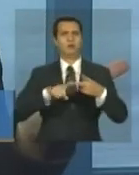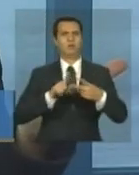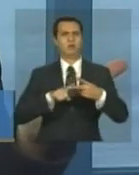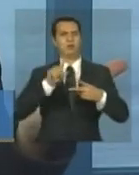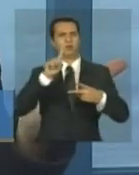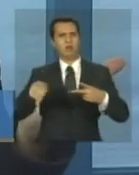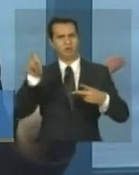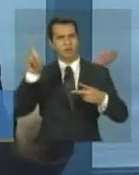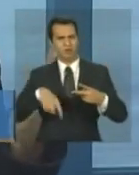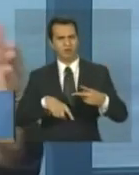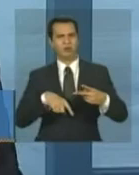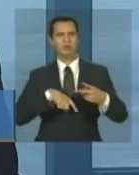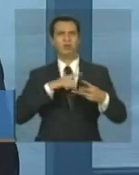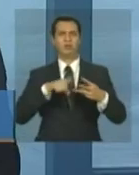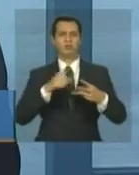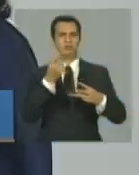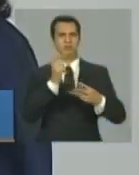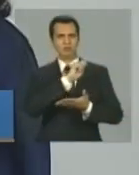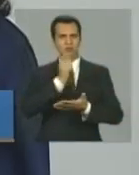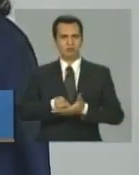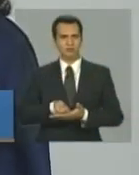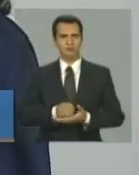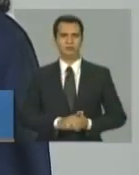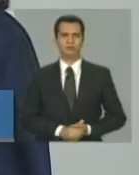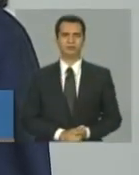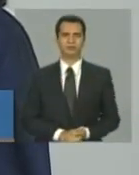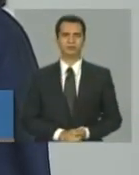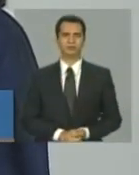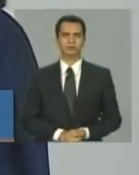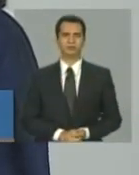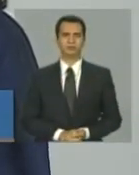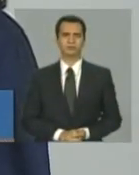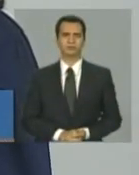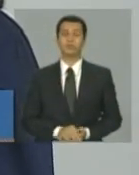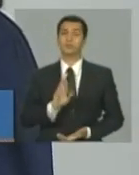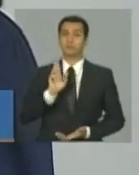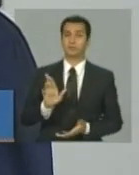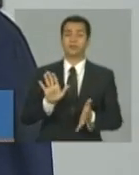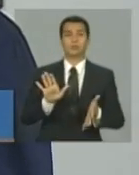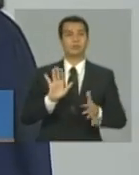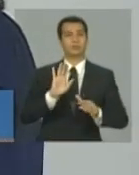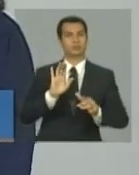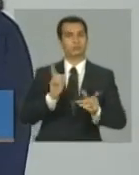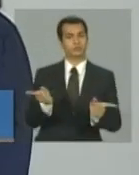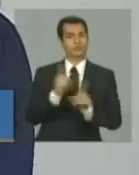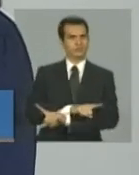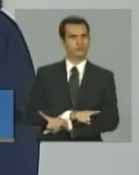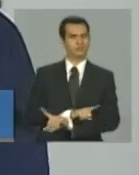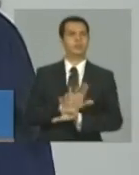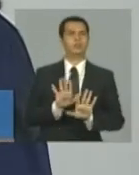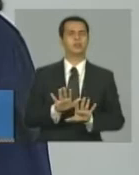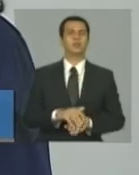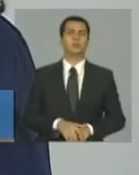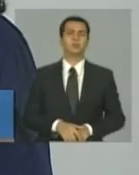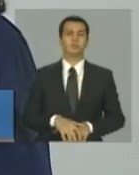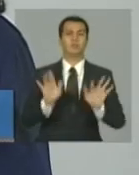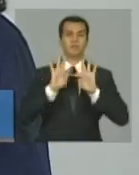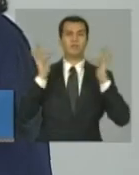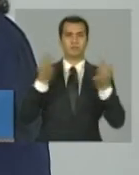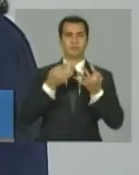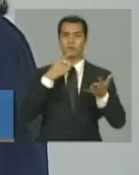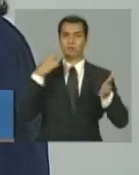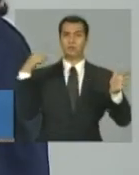específicos a esse ressarcimento na verdade é o inverso a o como preventivamente Quando essas famílias são